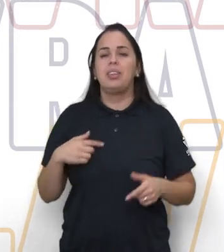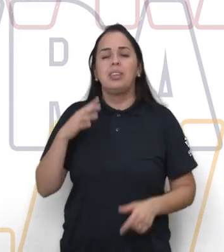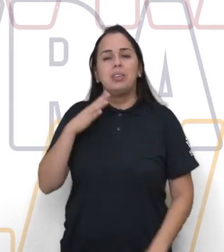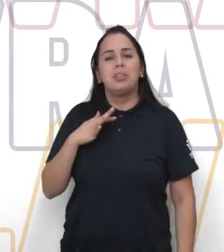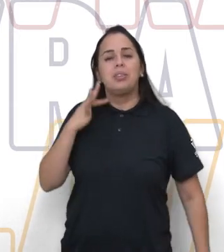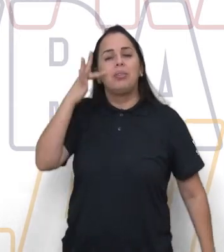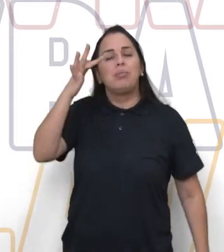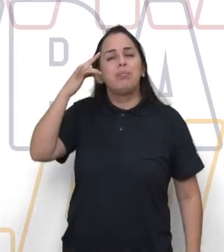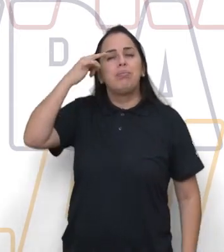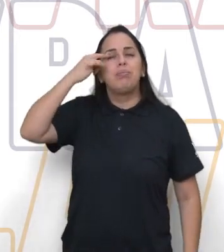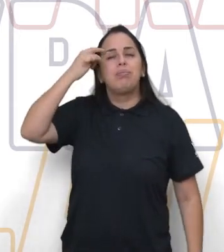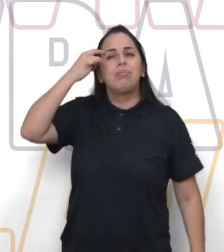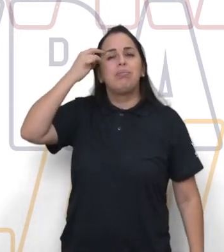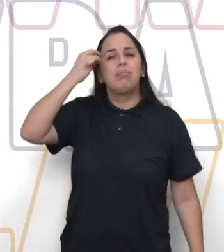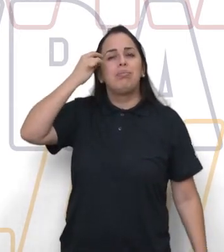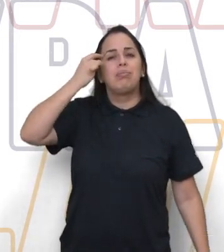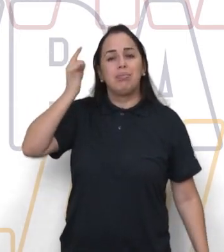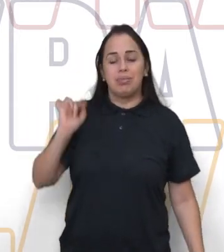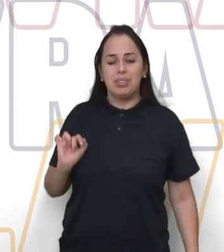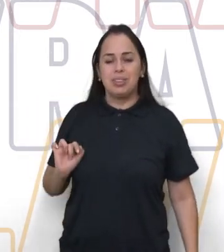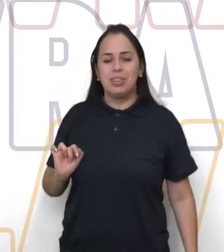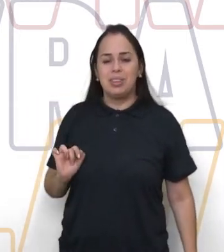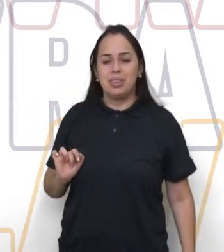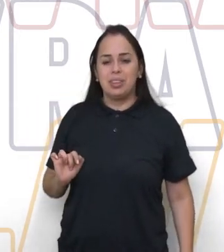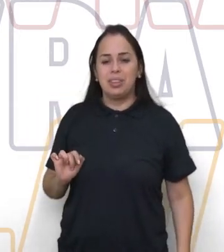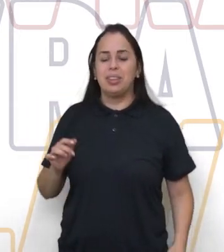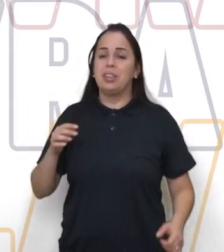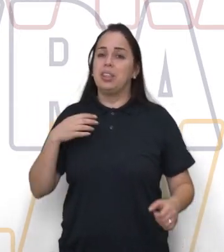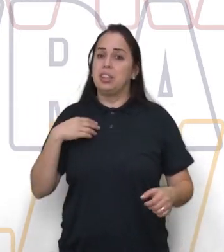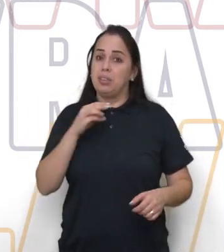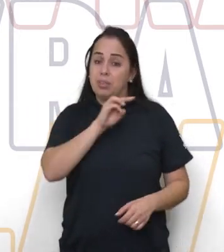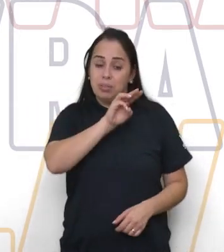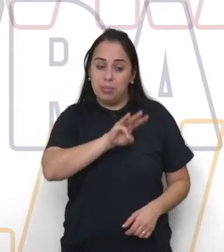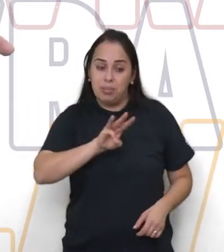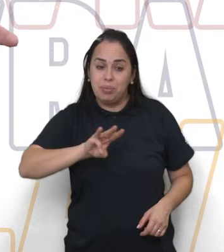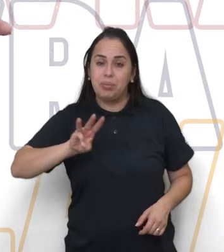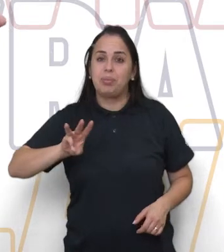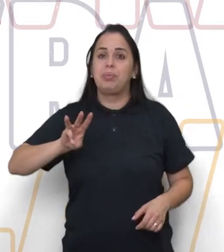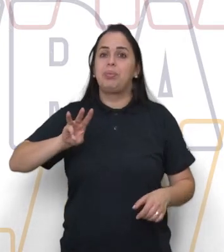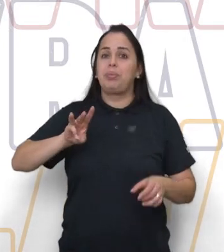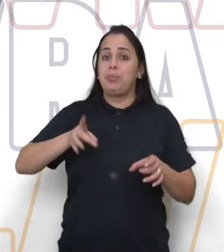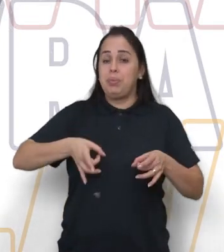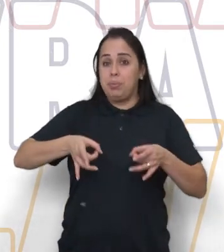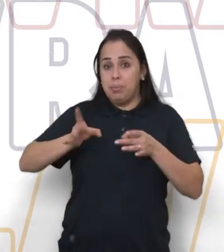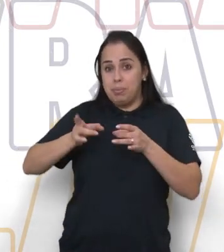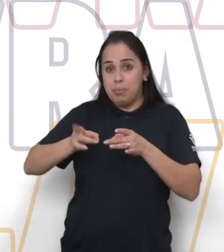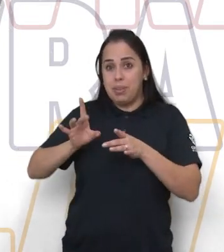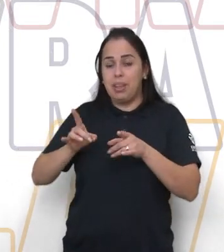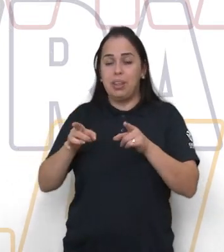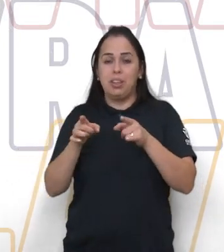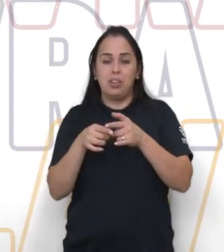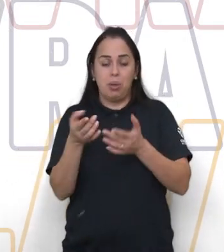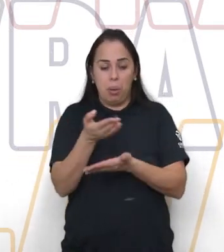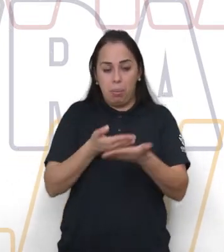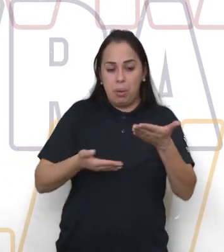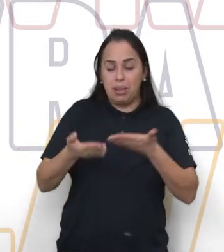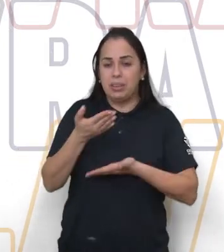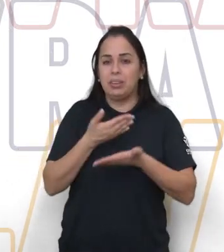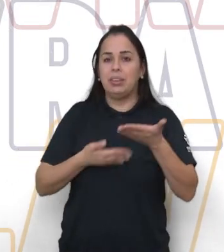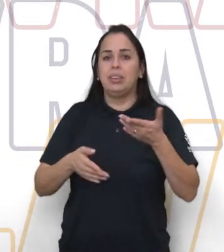do futuro das tendências né a gente tá falando de plataformas de vendas é